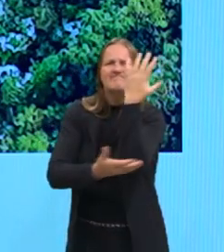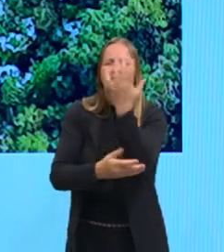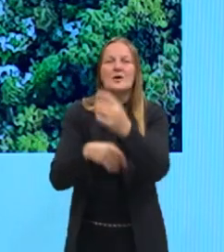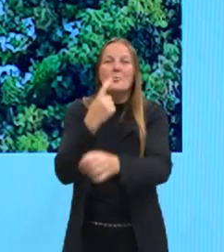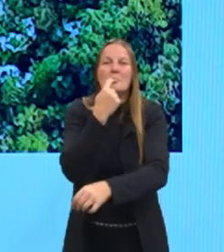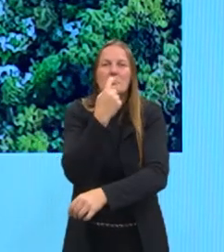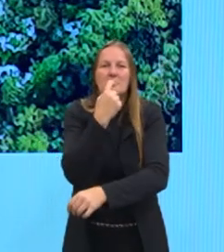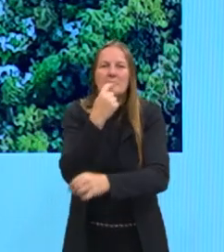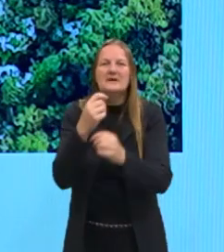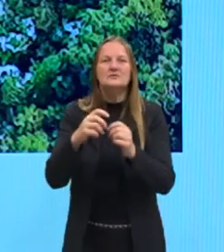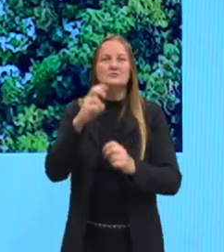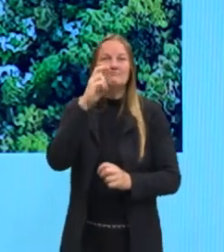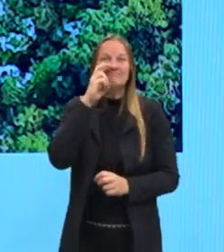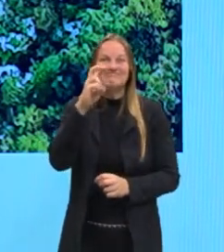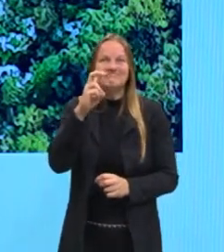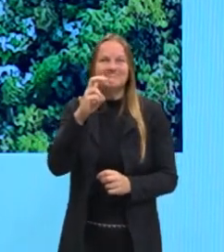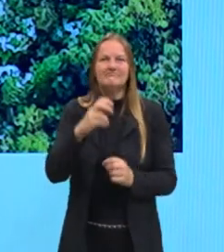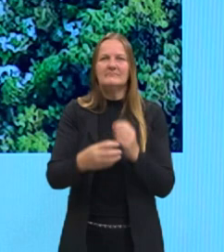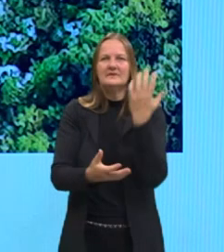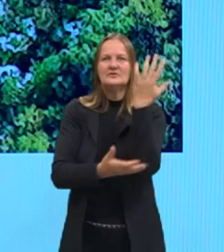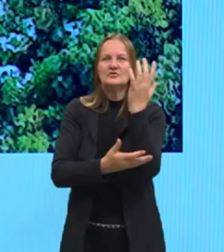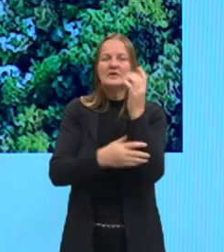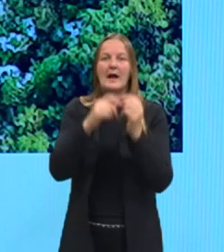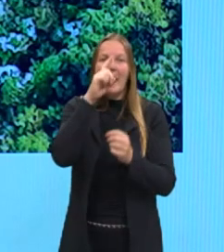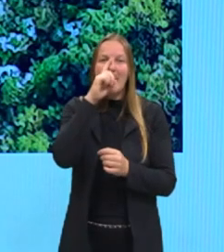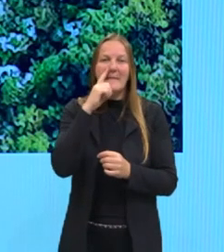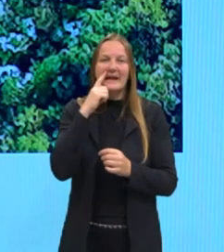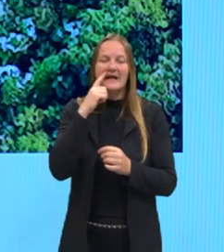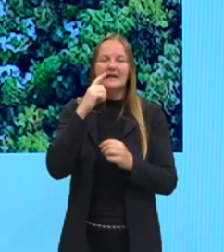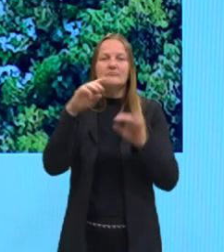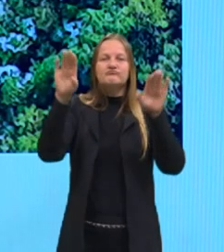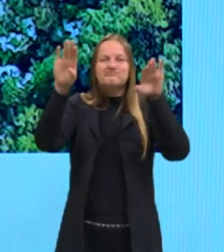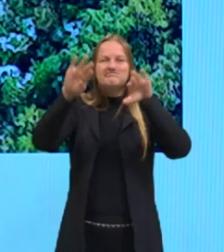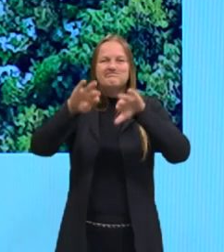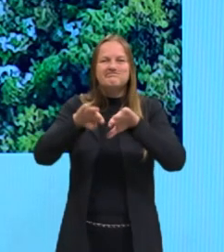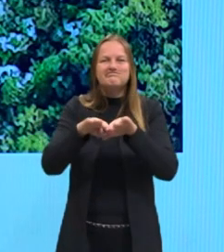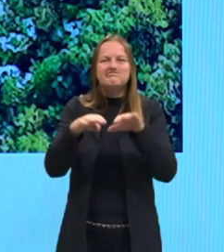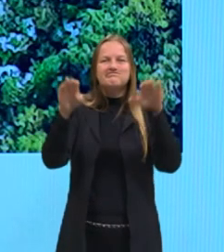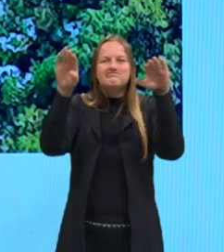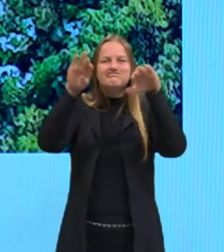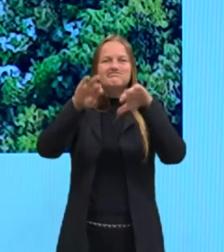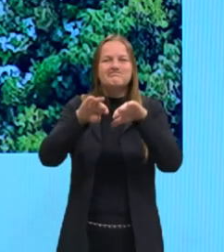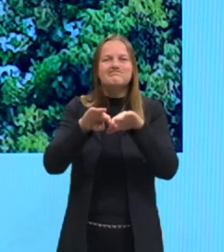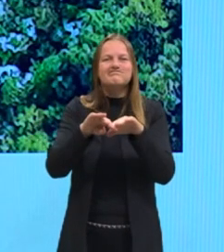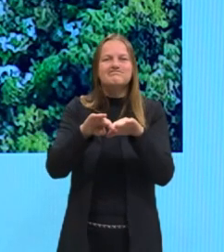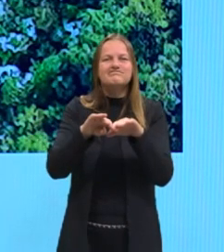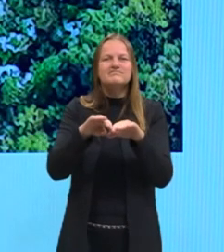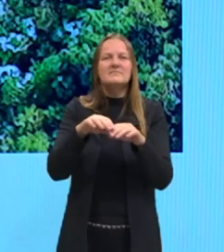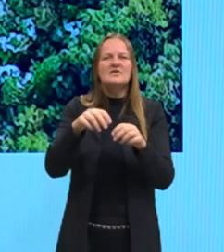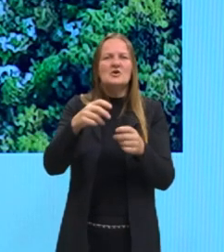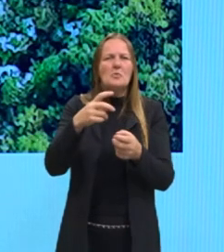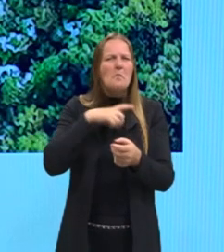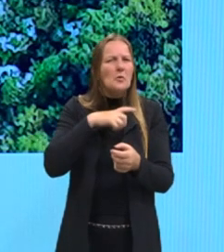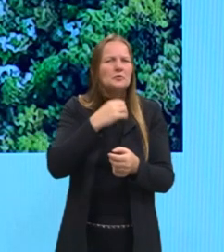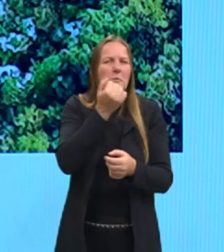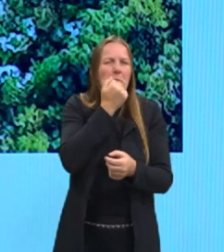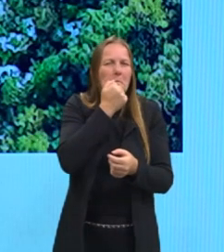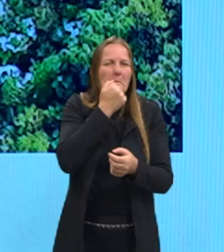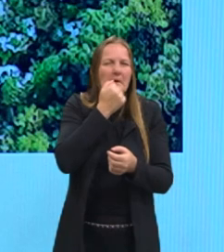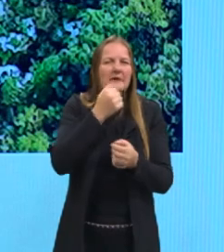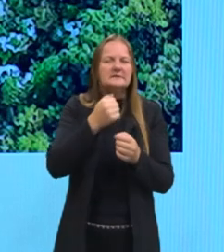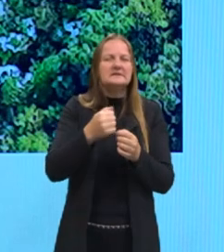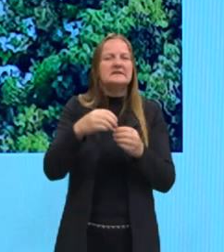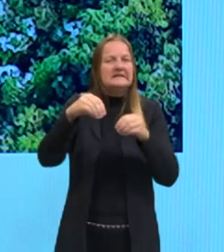vermelha tá E essa parte em amarelo ela achou de pressão da Gare do do a página é da